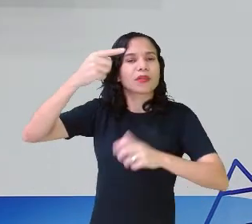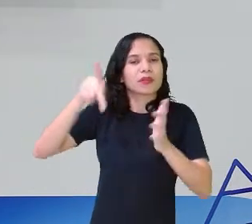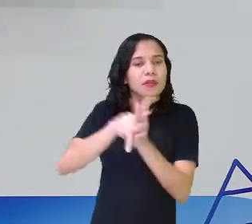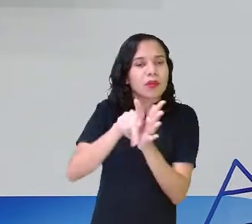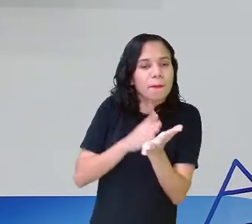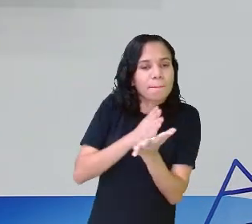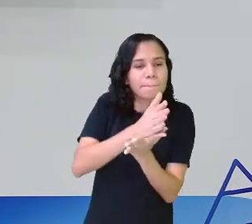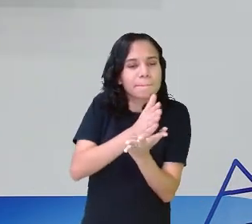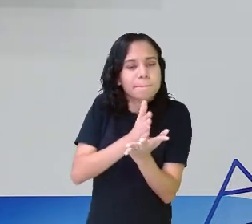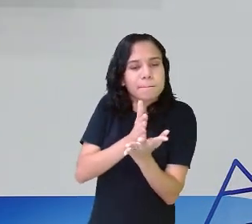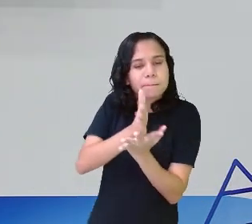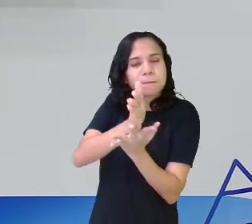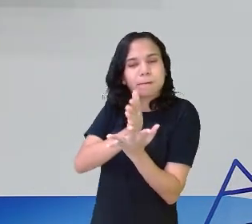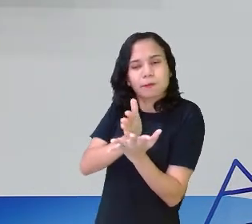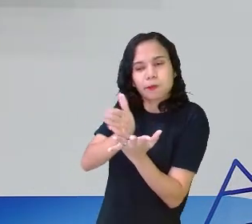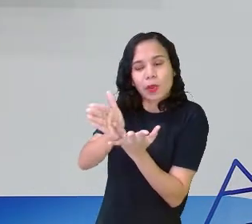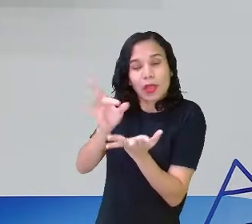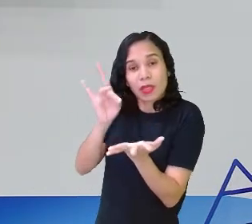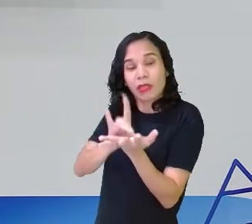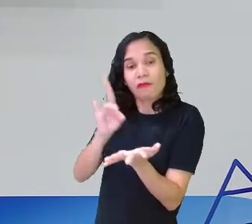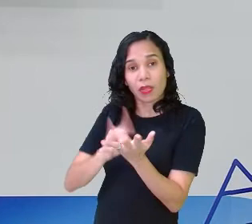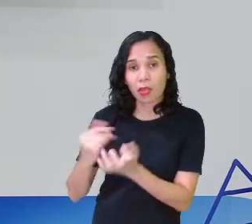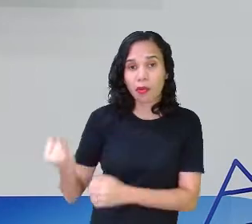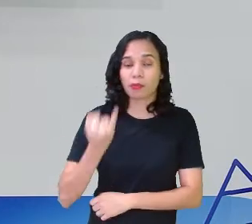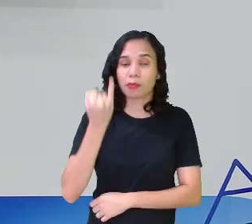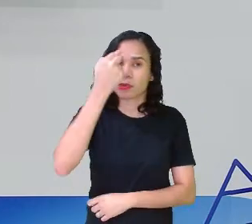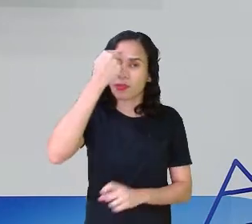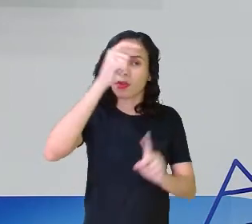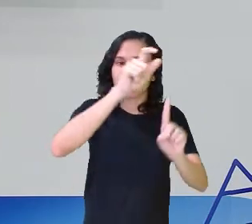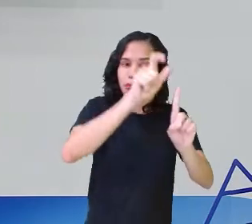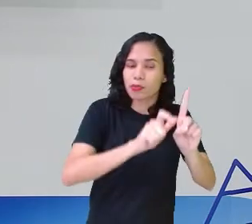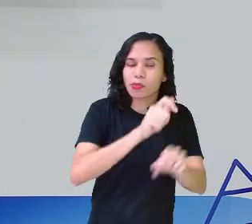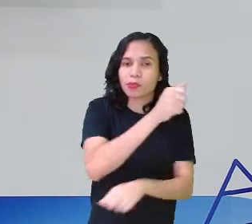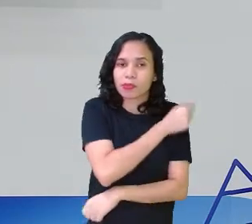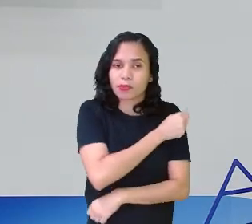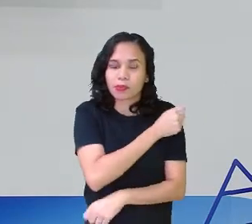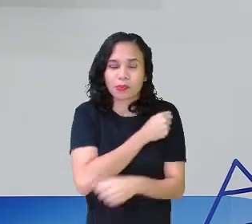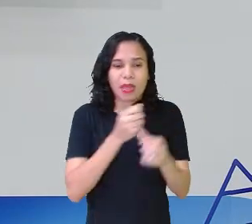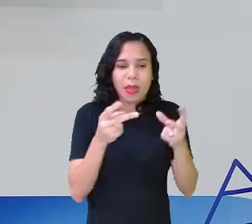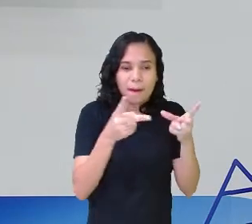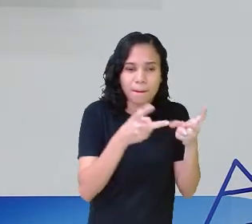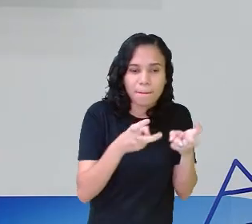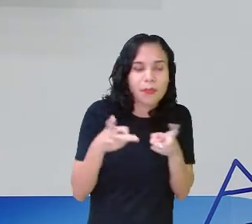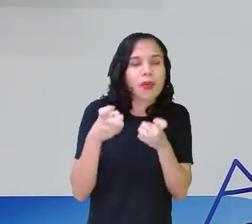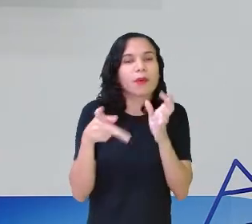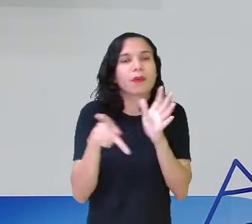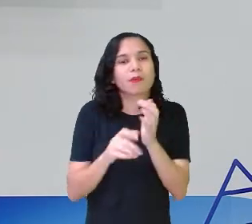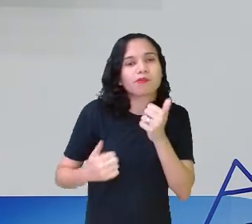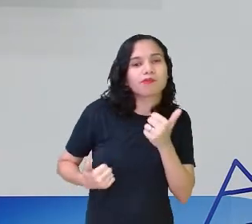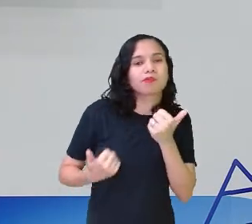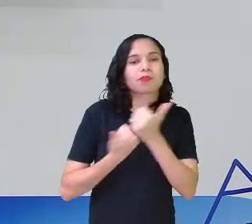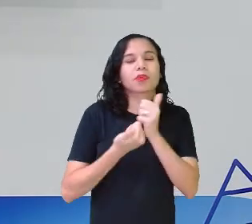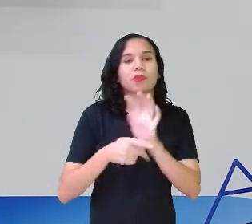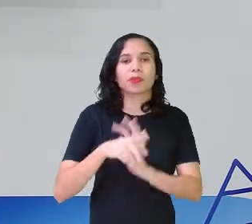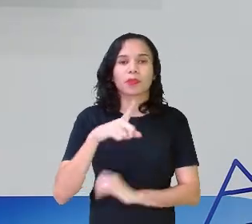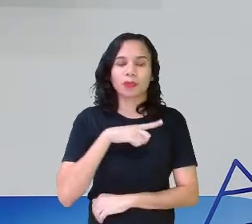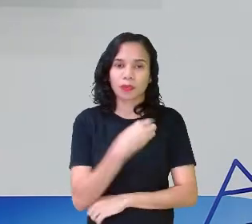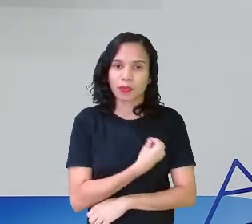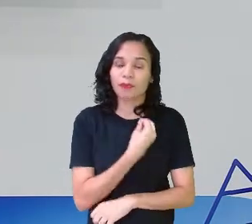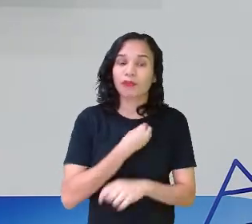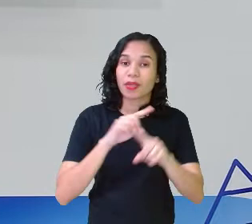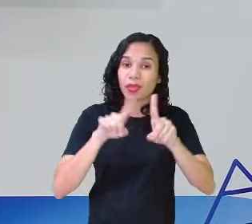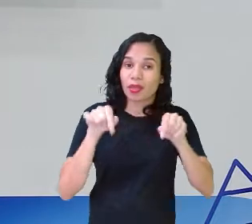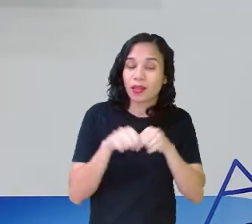pedagógicas significativas para esse estudante, percebendo todo o aparato que a gente tem na sala regular,